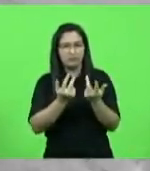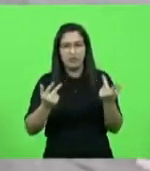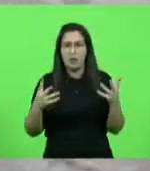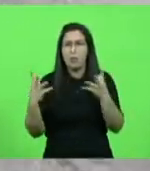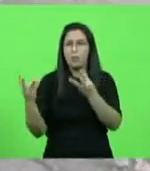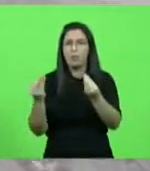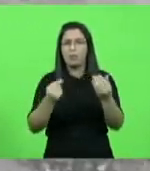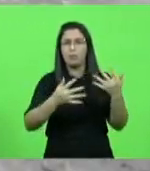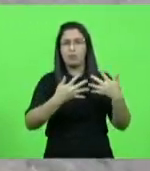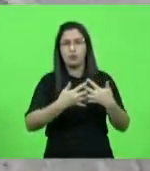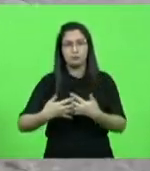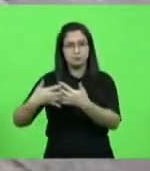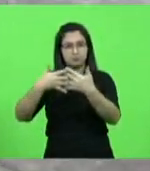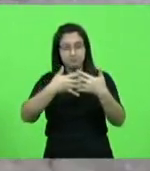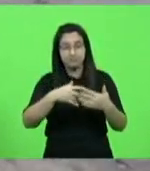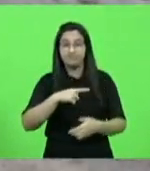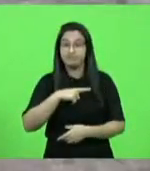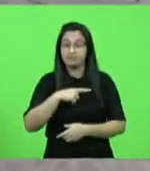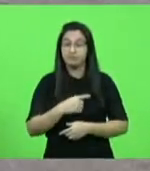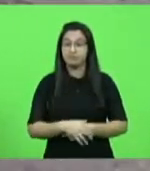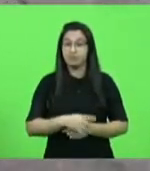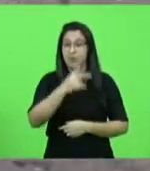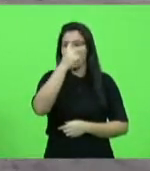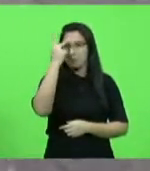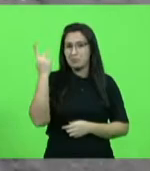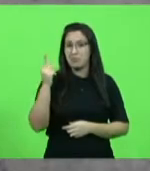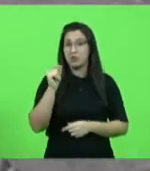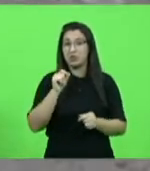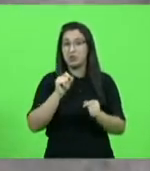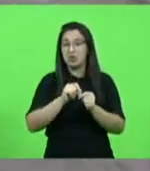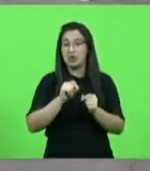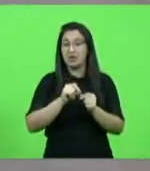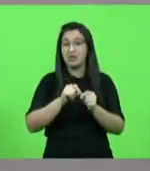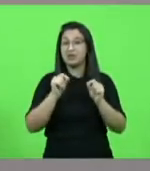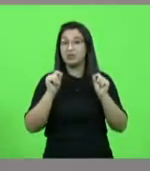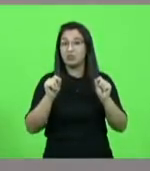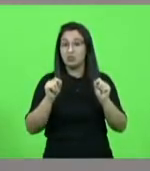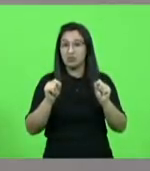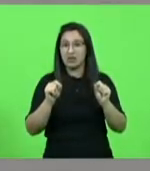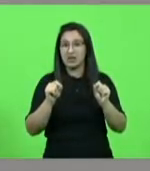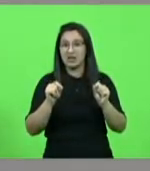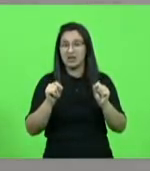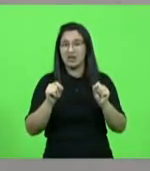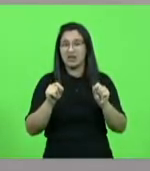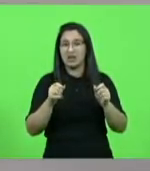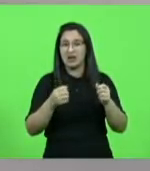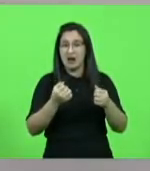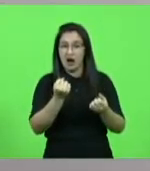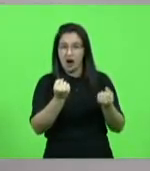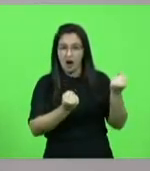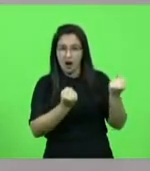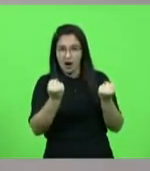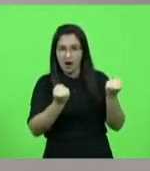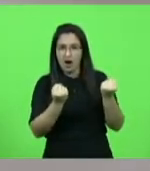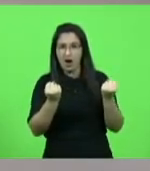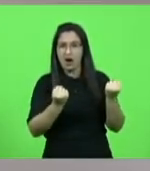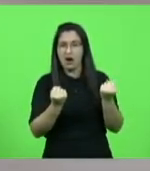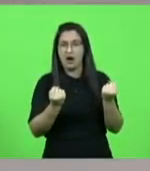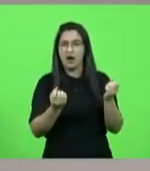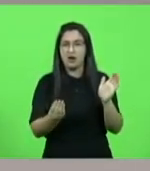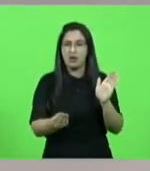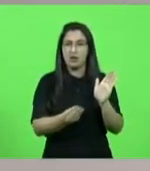caminhões, e as pessoas estão fazendo música, as pessoas estão pegando do seu carro, colocando